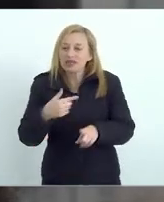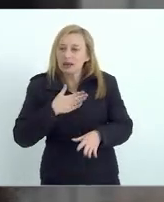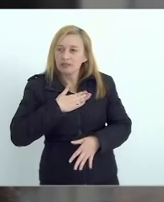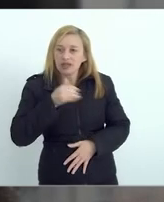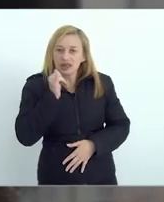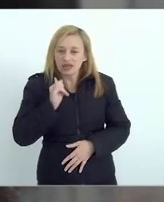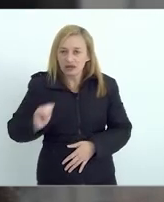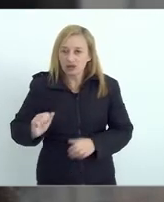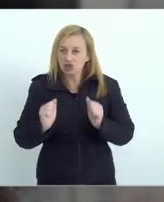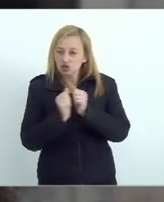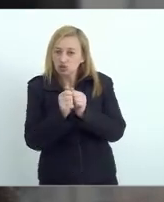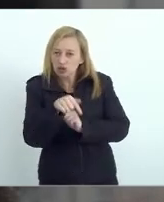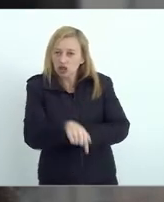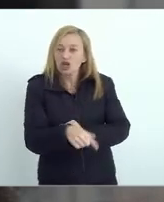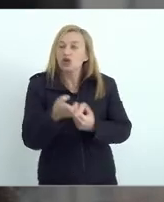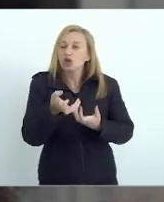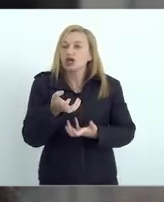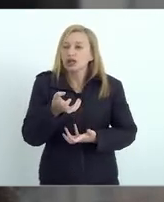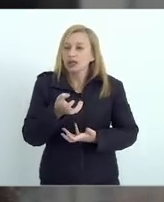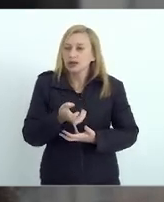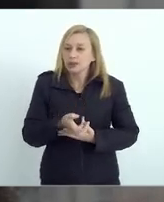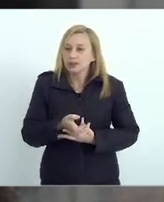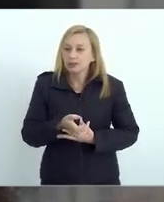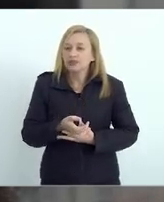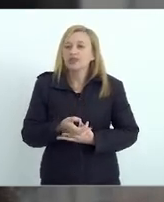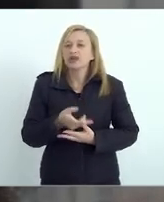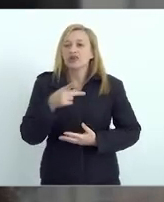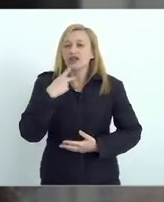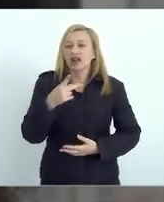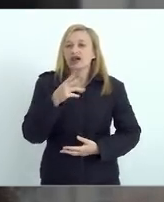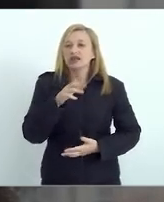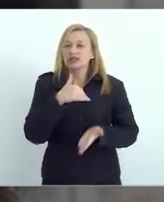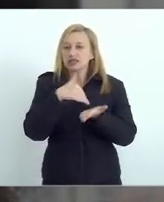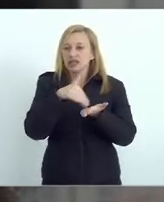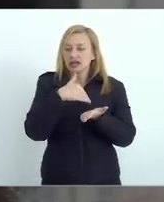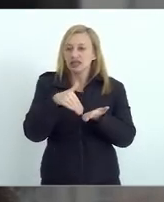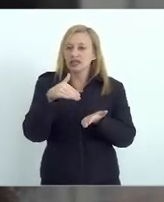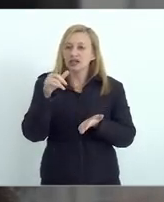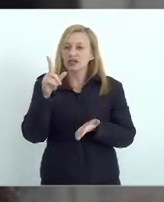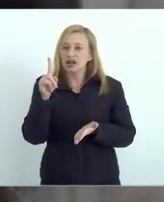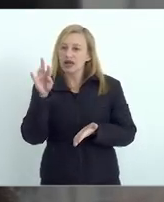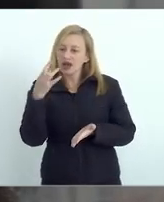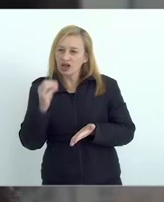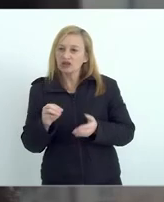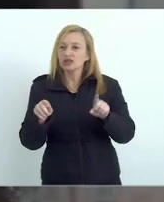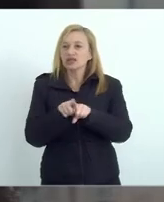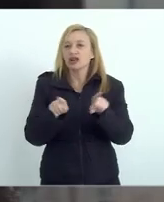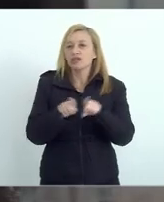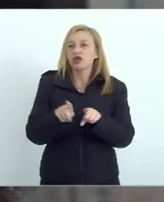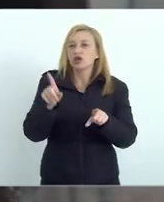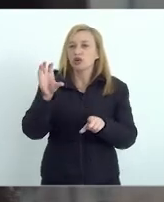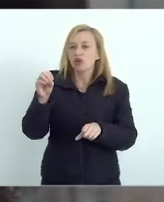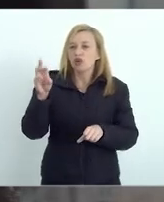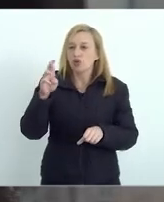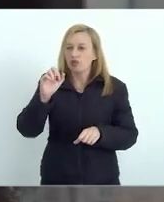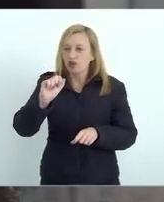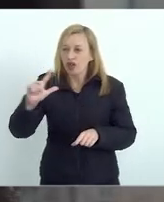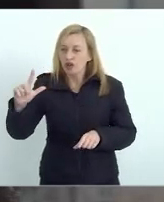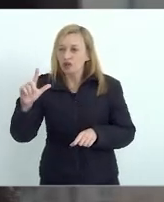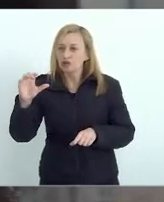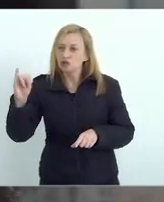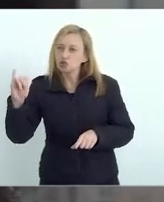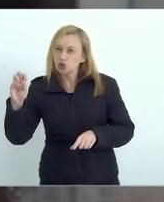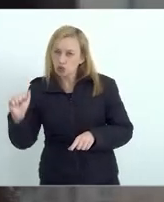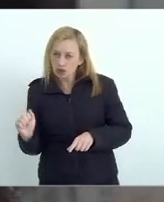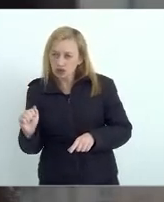Assessoria está presente aqui aí eu queria fazer é secretário Leandro e também Coronel Souza Neto é